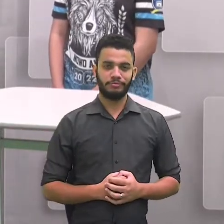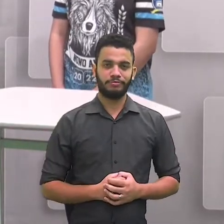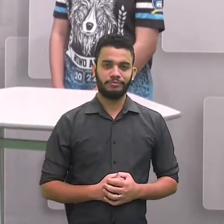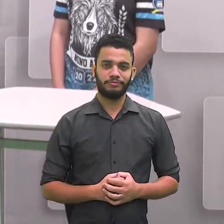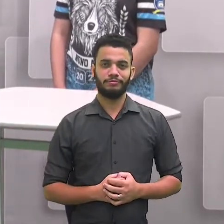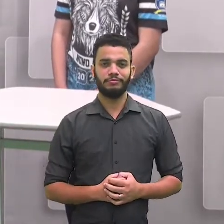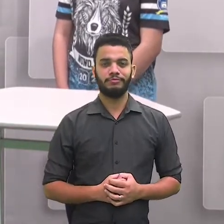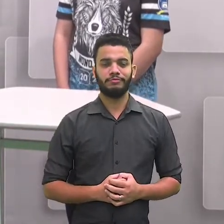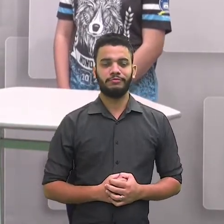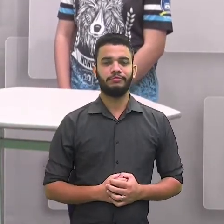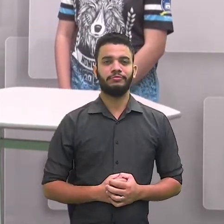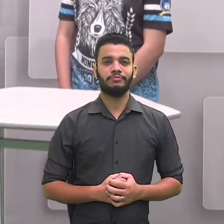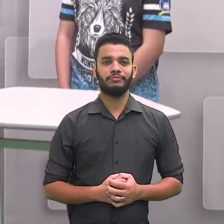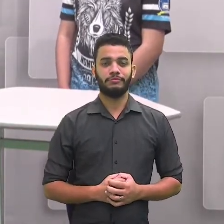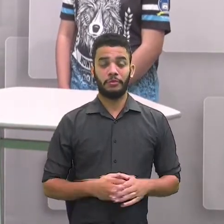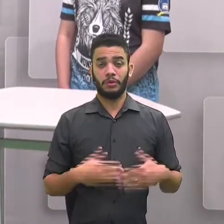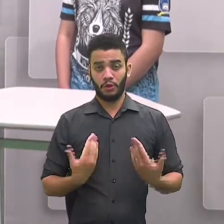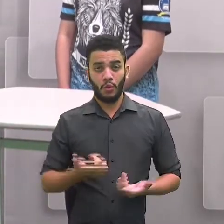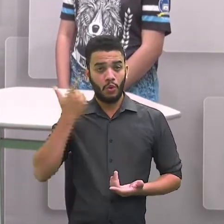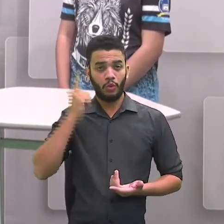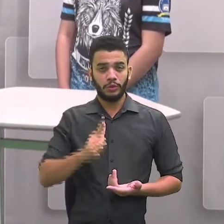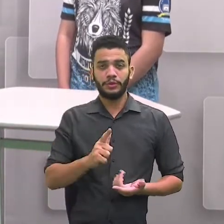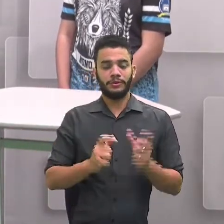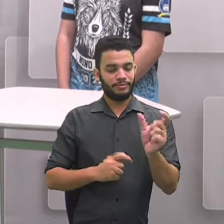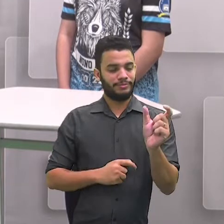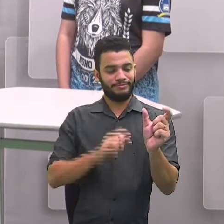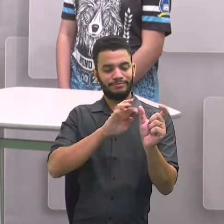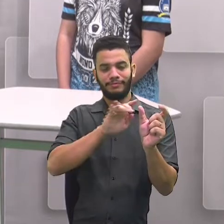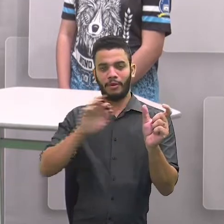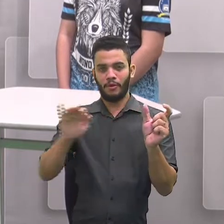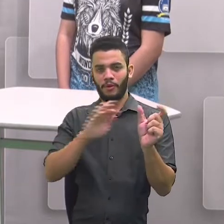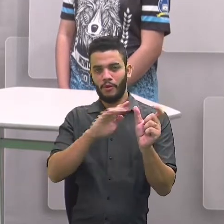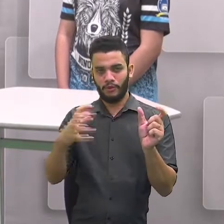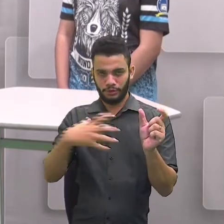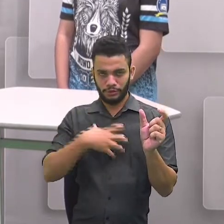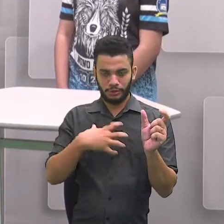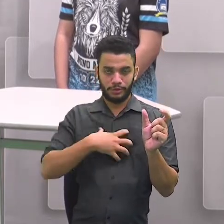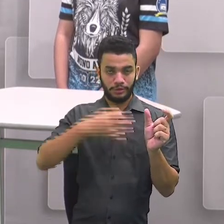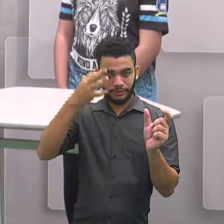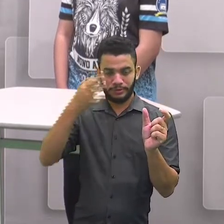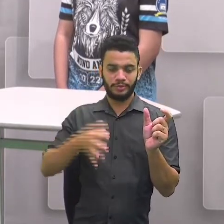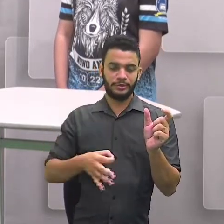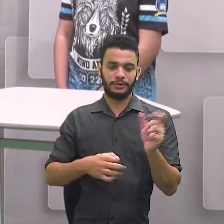É isso aí, pessoal. Ela soletrou corretamente esta palavra.